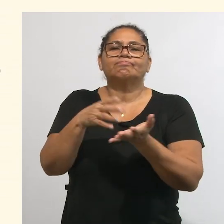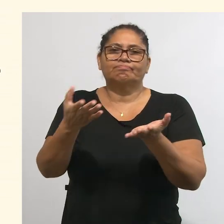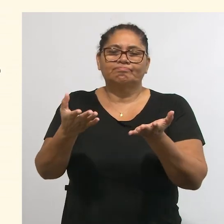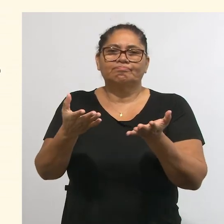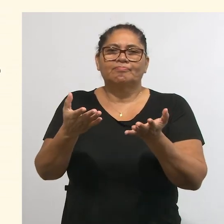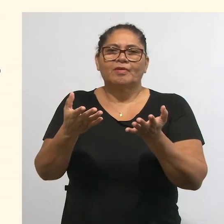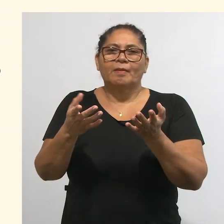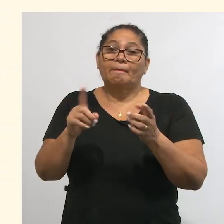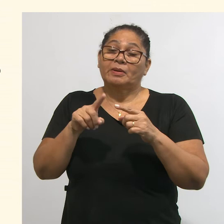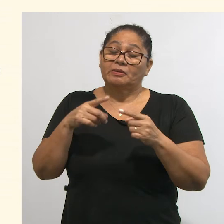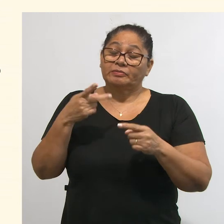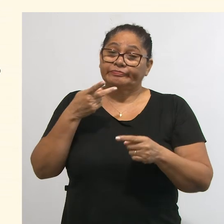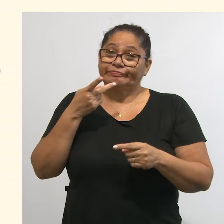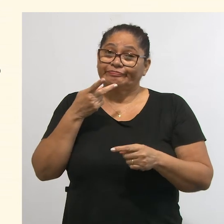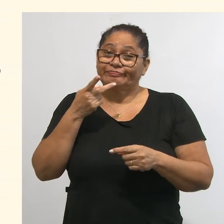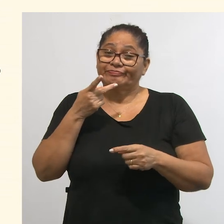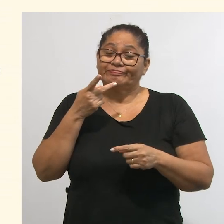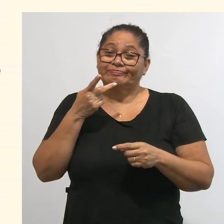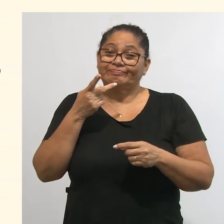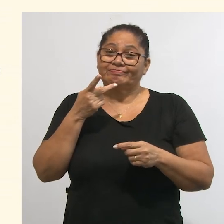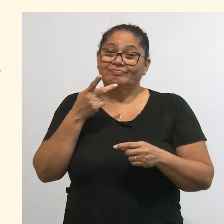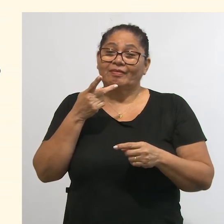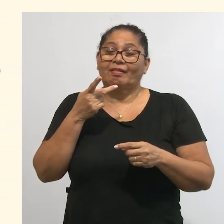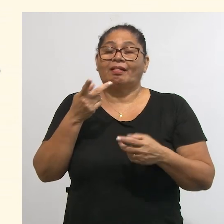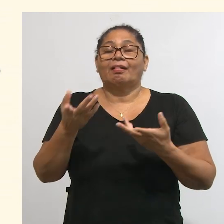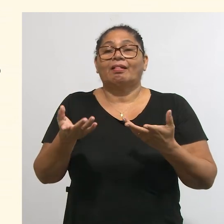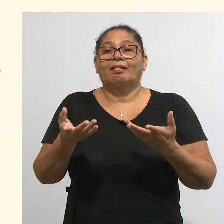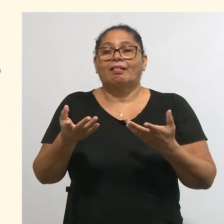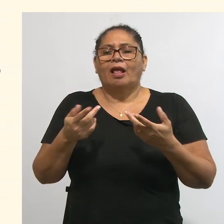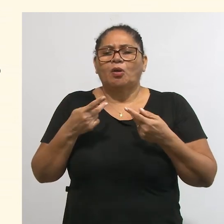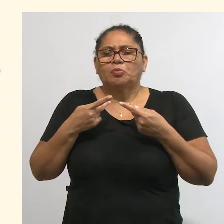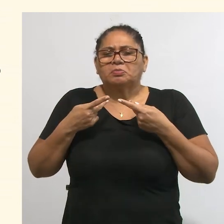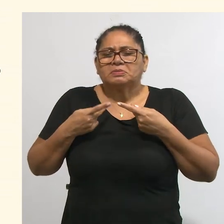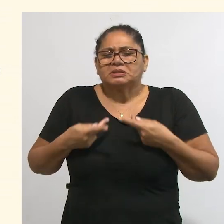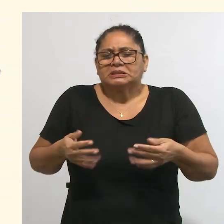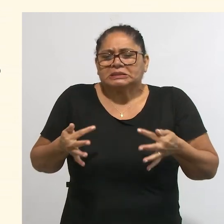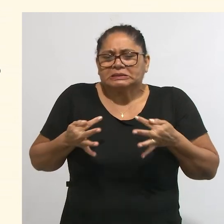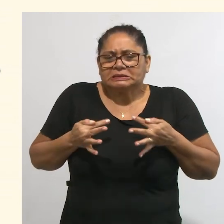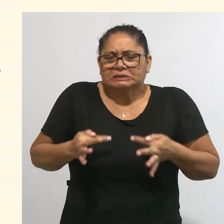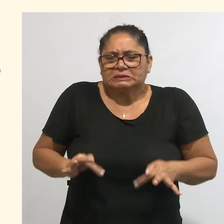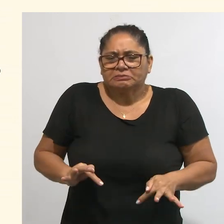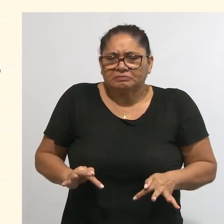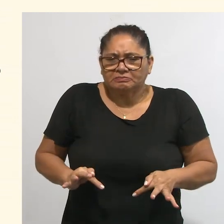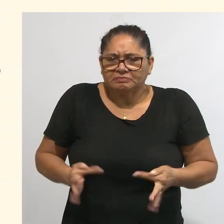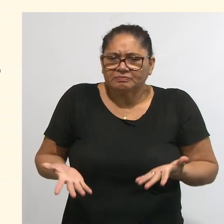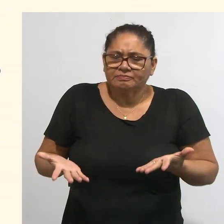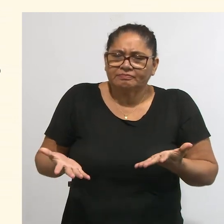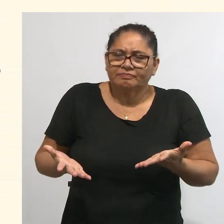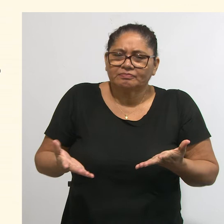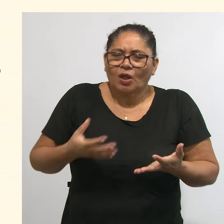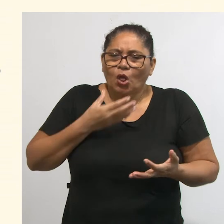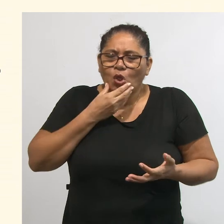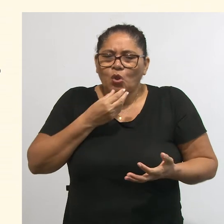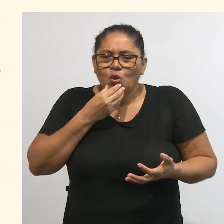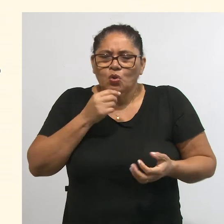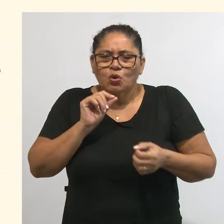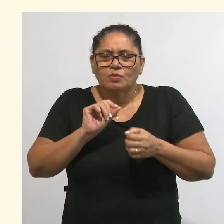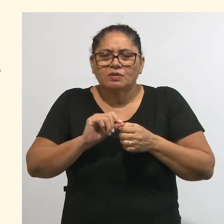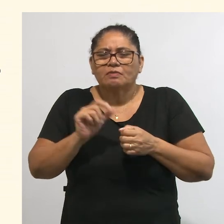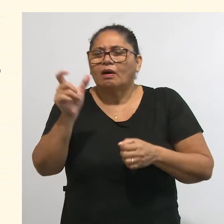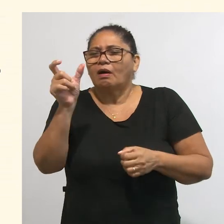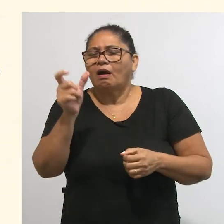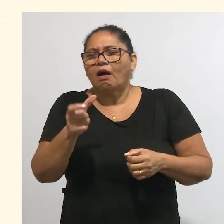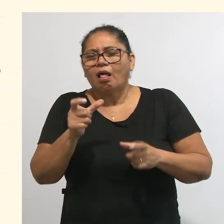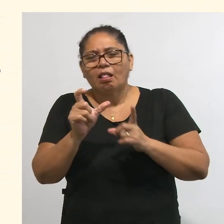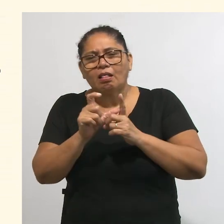nodal. Mas, como a gente disse aqui, o diálogo ele requer humildade, porque não é no silêncio que os homens se fazem, mas